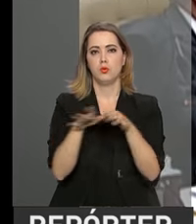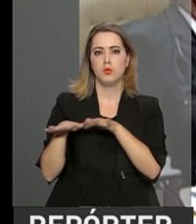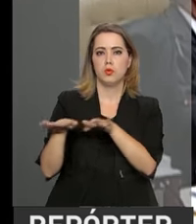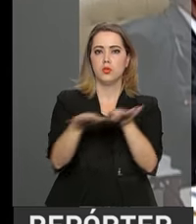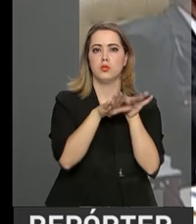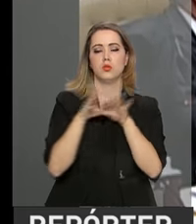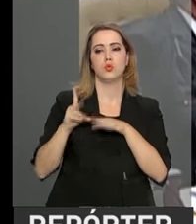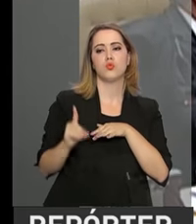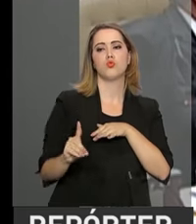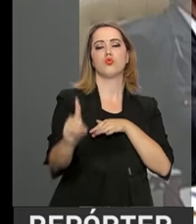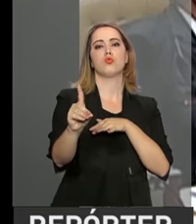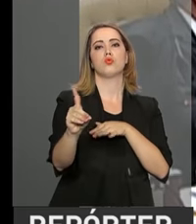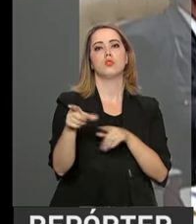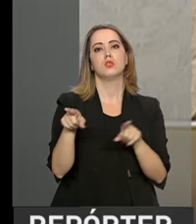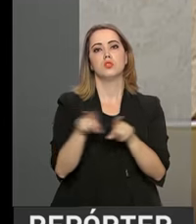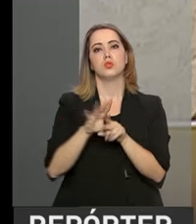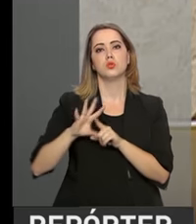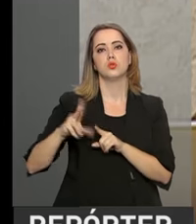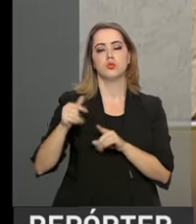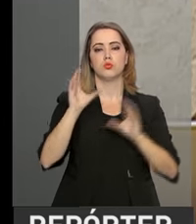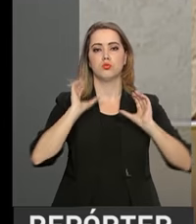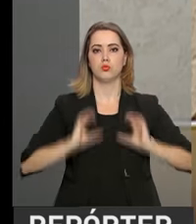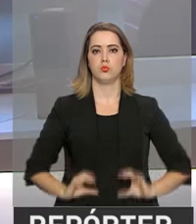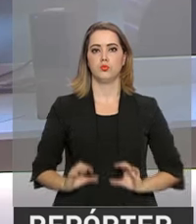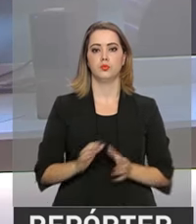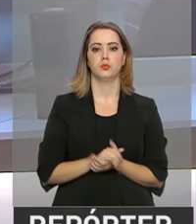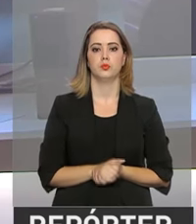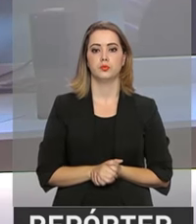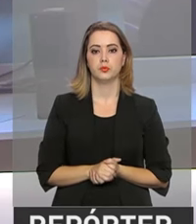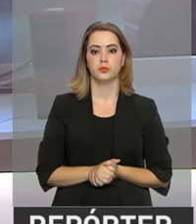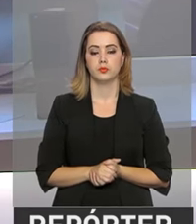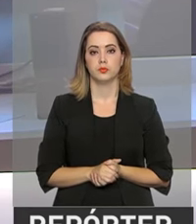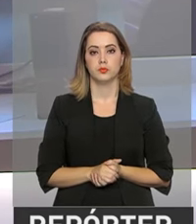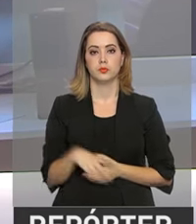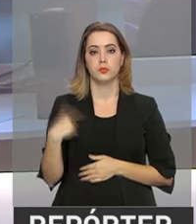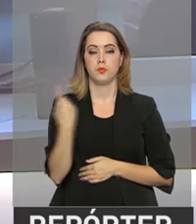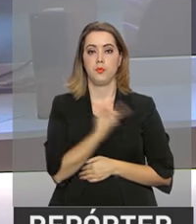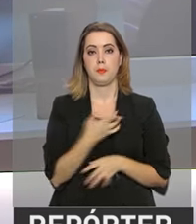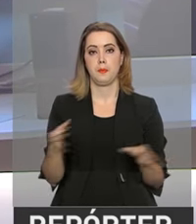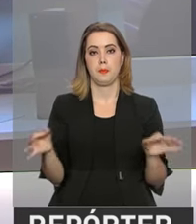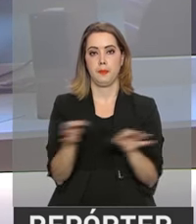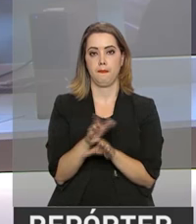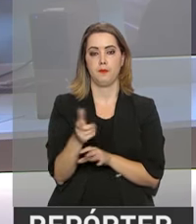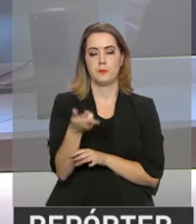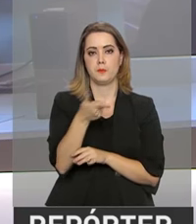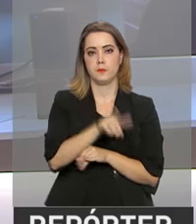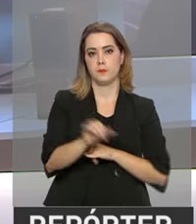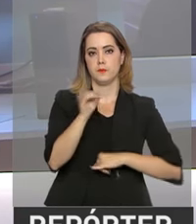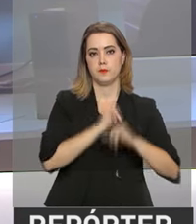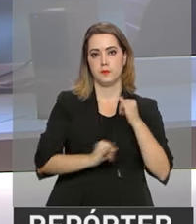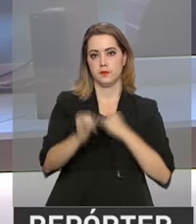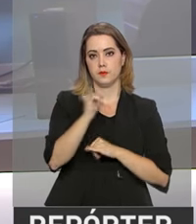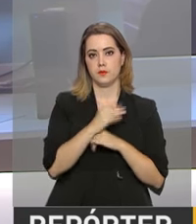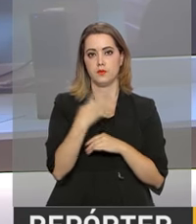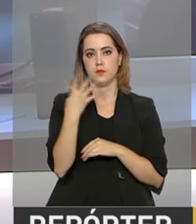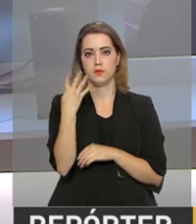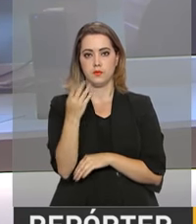direito mais absoluto de todos os cidadãos. E nós ficamos por aqui. Voltamos a qualquer momento com